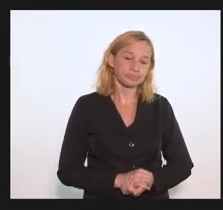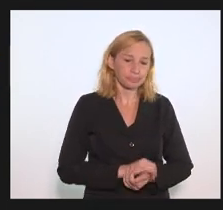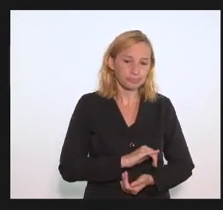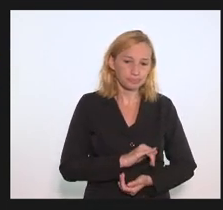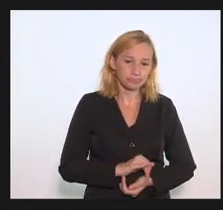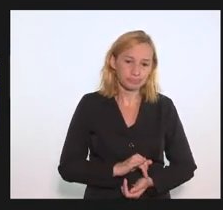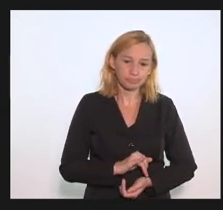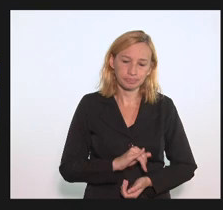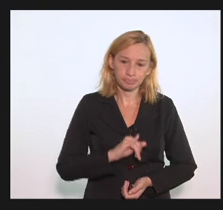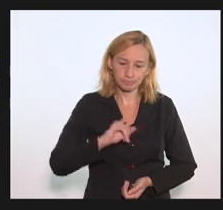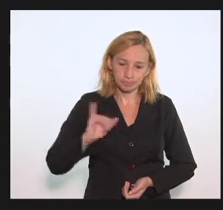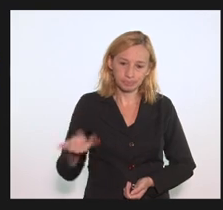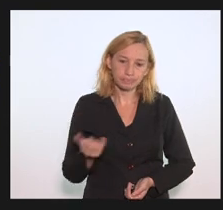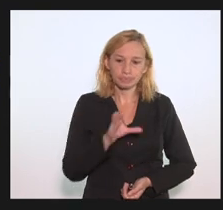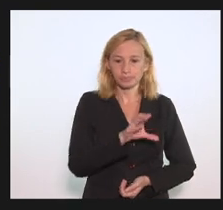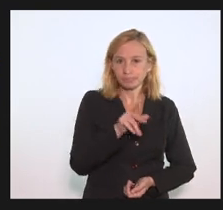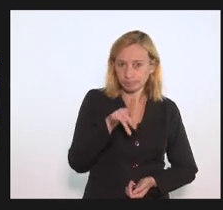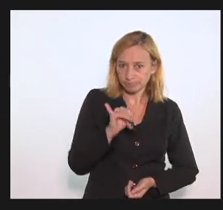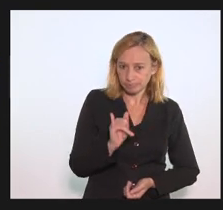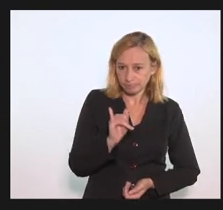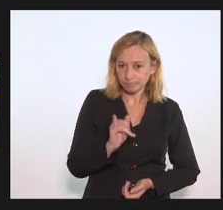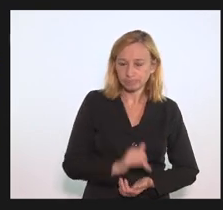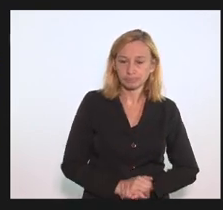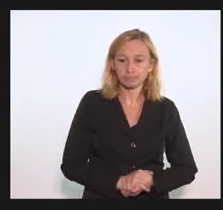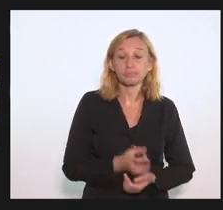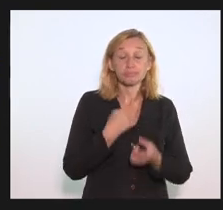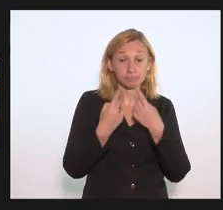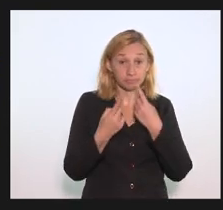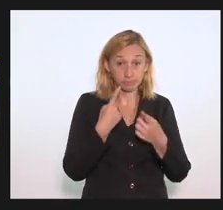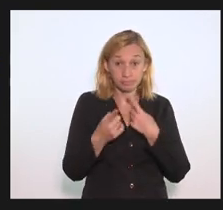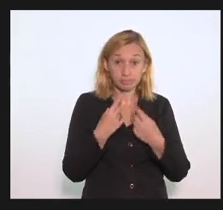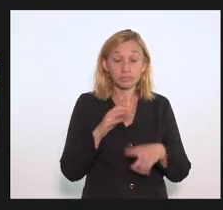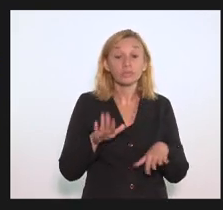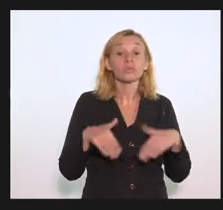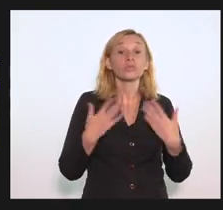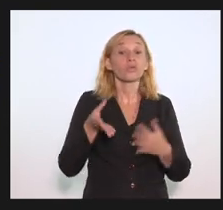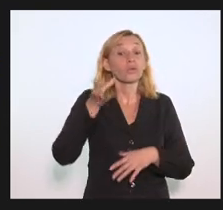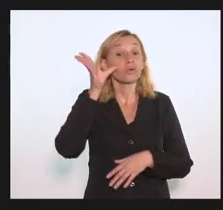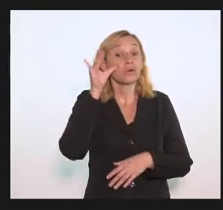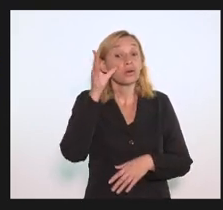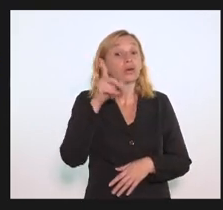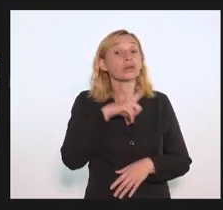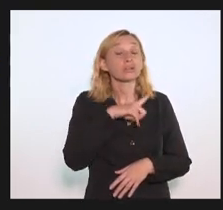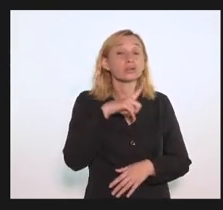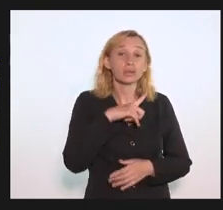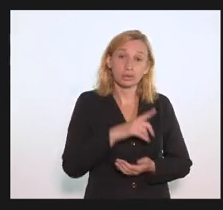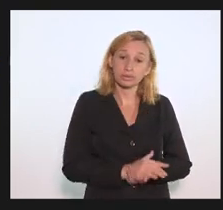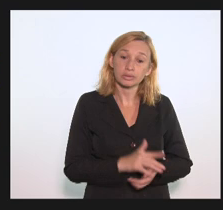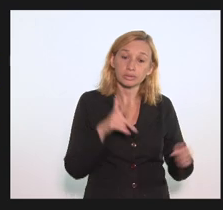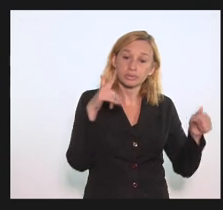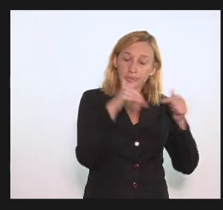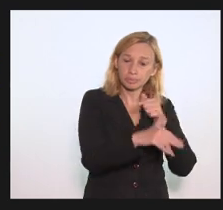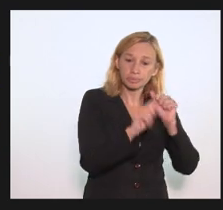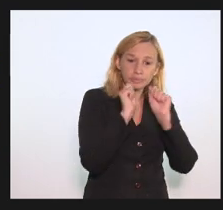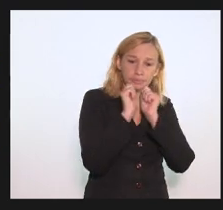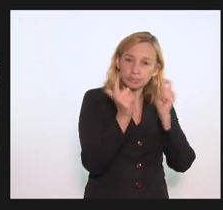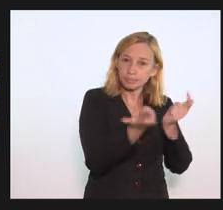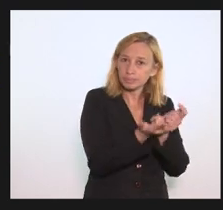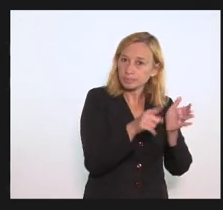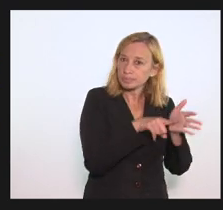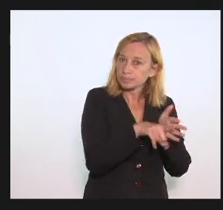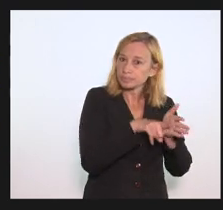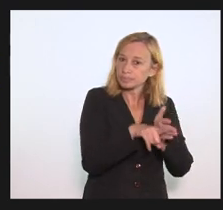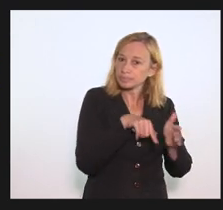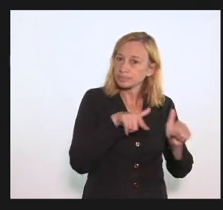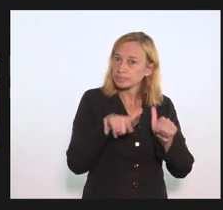Aproveitar a CPI e debater qual o interesse que se tem em cercear o